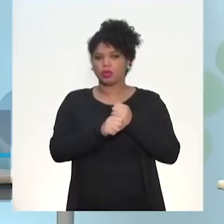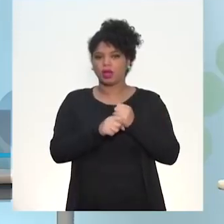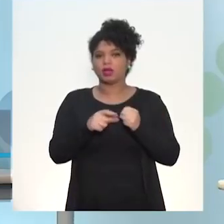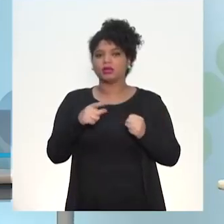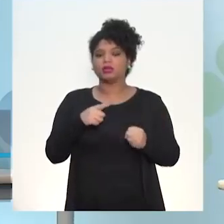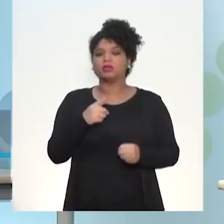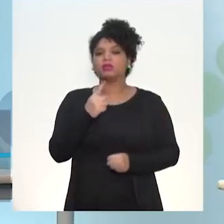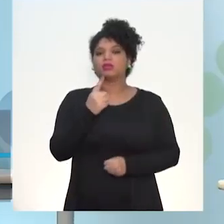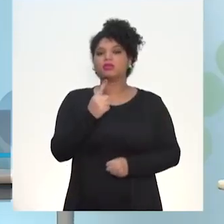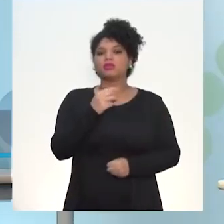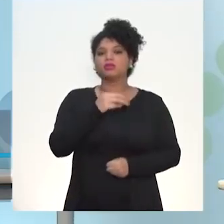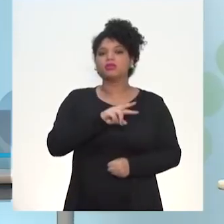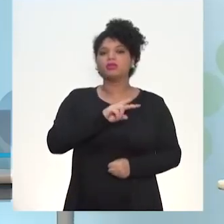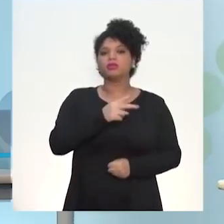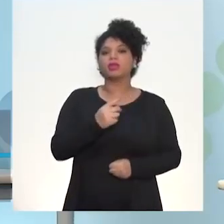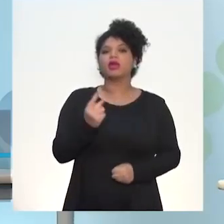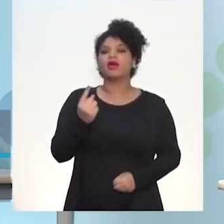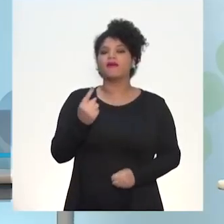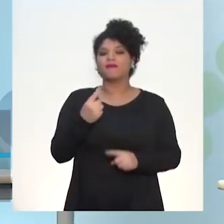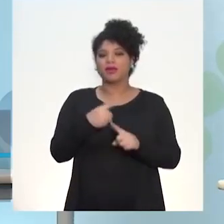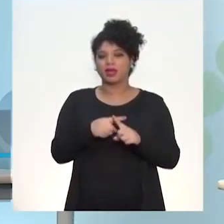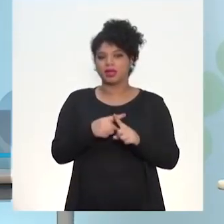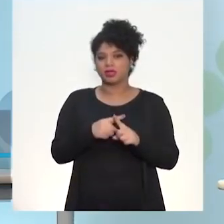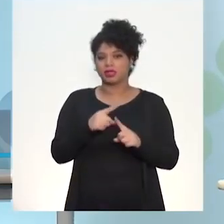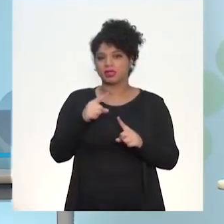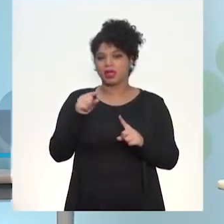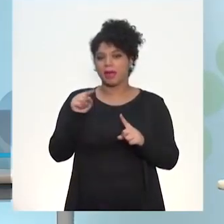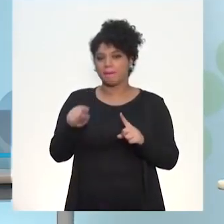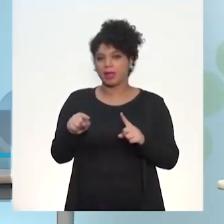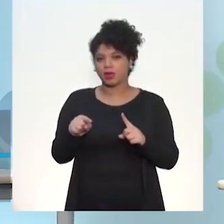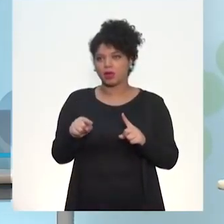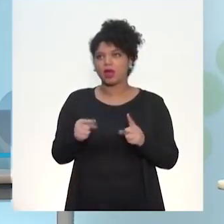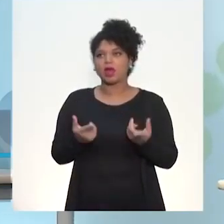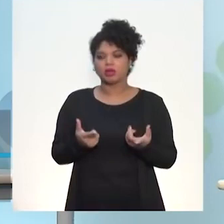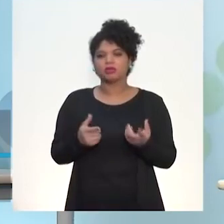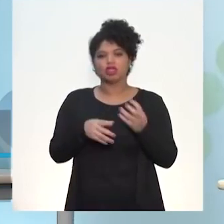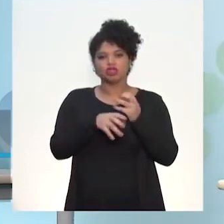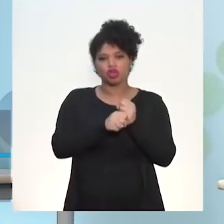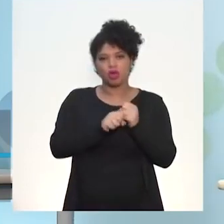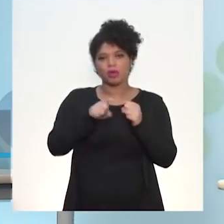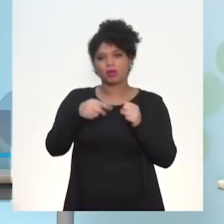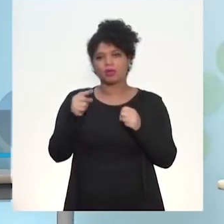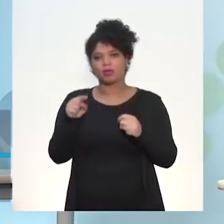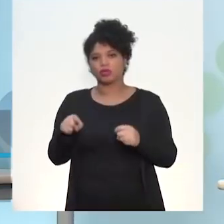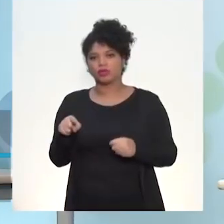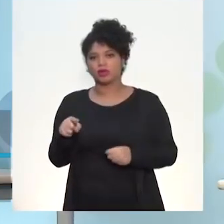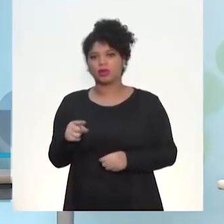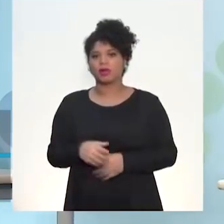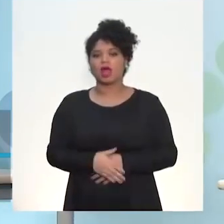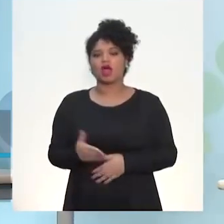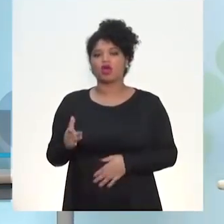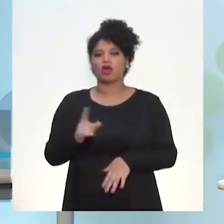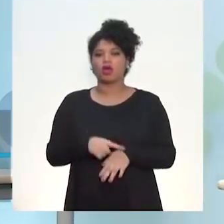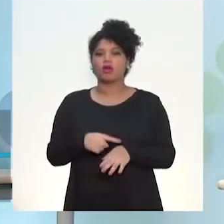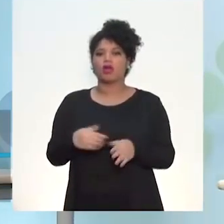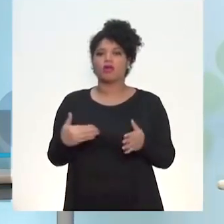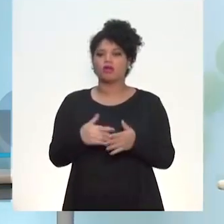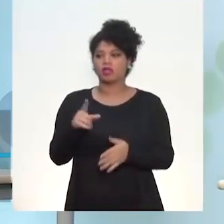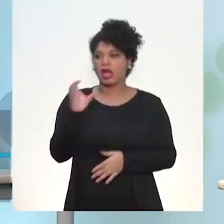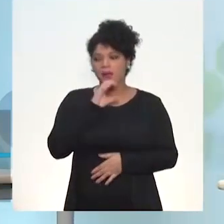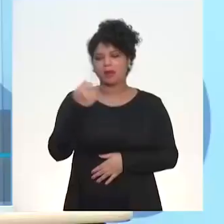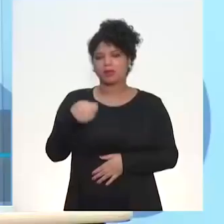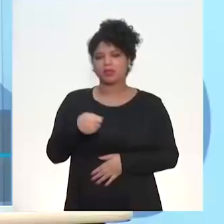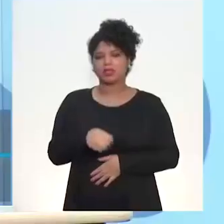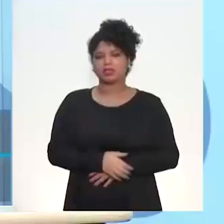litros. Então, você vai lá e vai multiplicar por 1.000. Ah, soma e multiplico por 1.000? Isso mesmo. Professora Inês, a aula está acabando. Você vai ter que ser